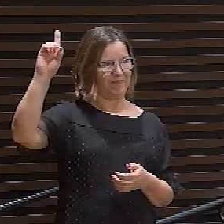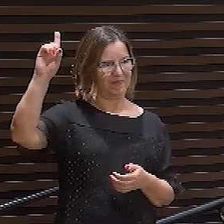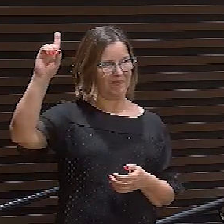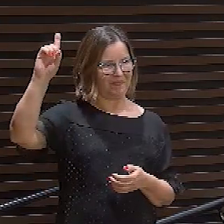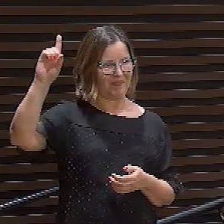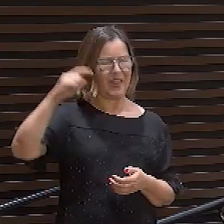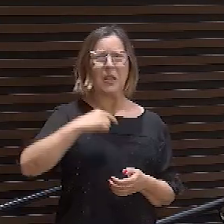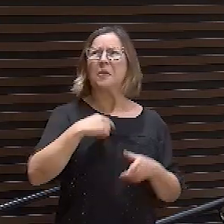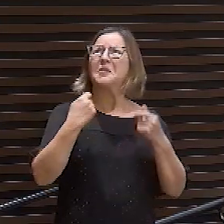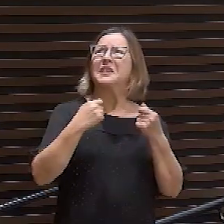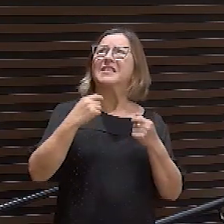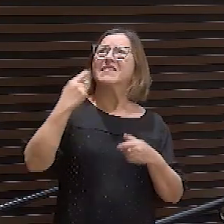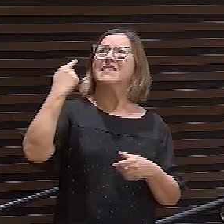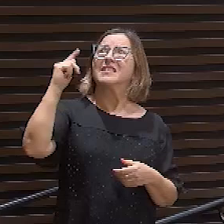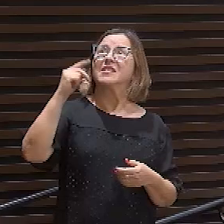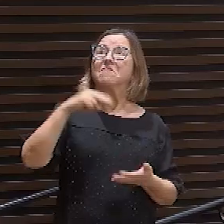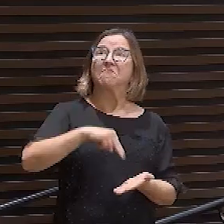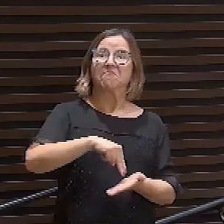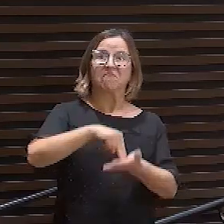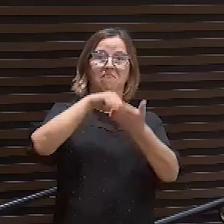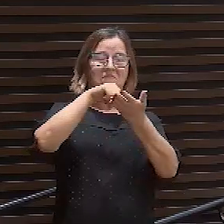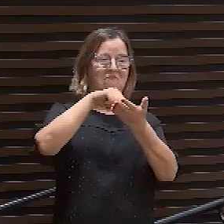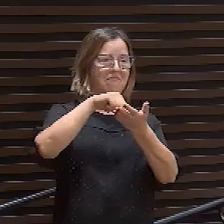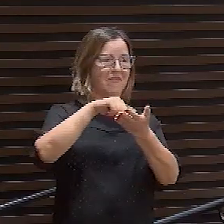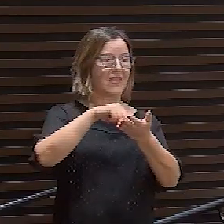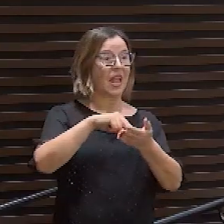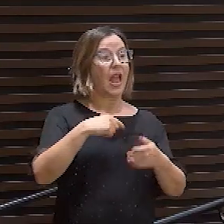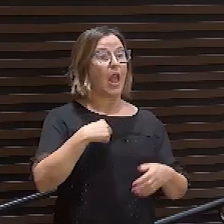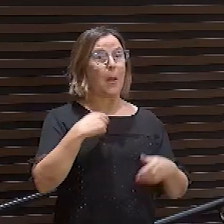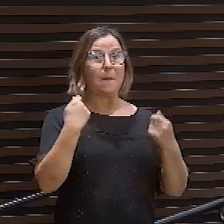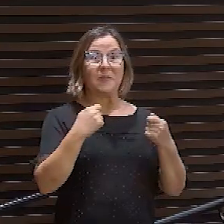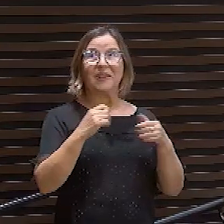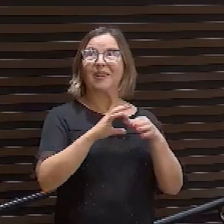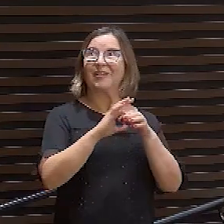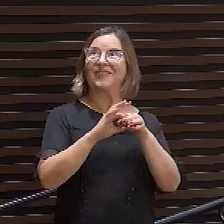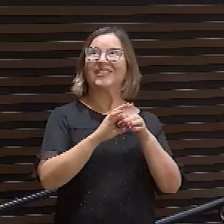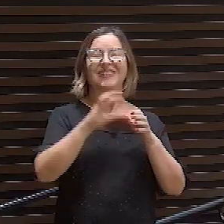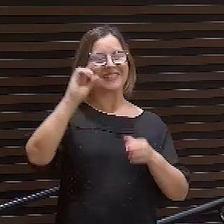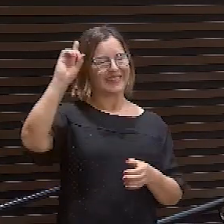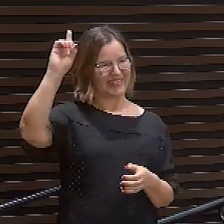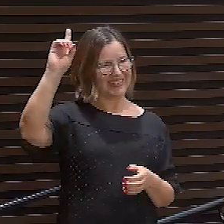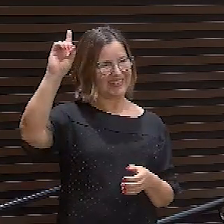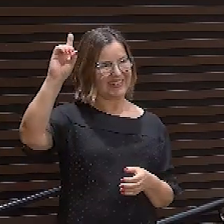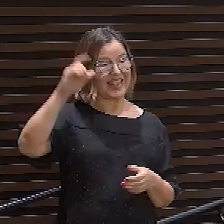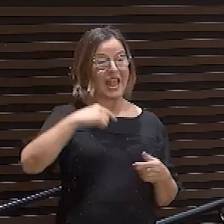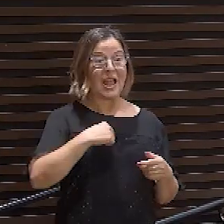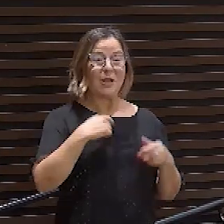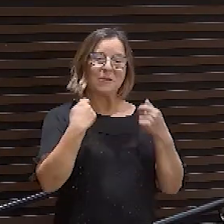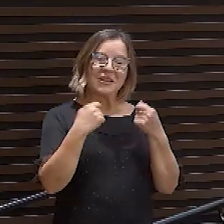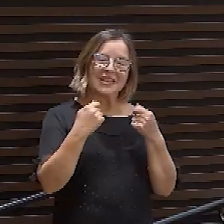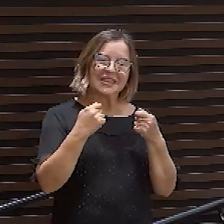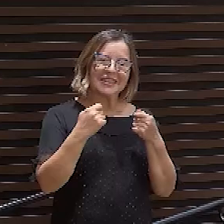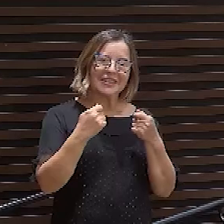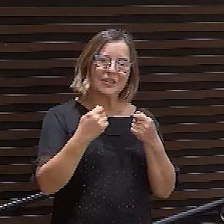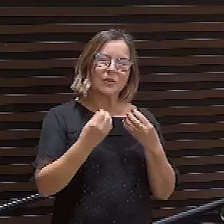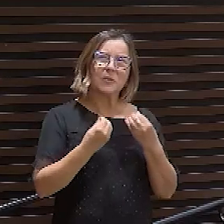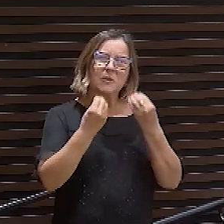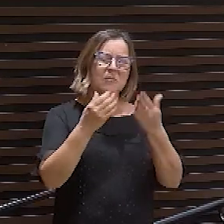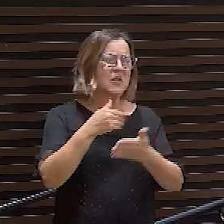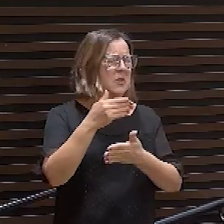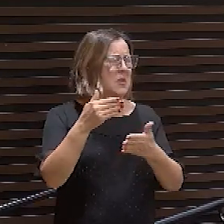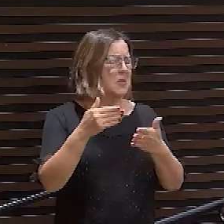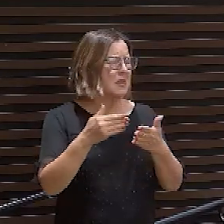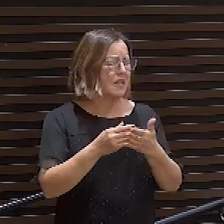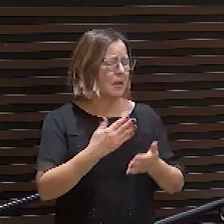Eu preciso do Teu suporte. Eu preciso da comunhão contigo. Eu preciso consagrar tudo a